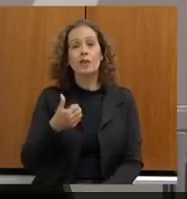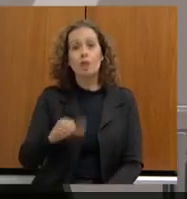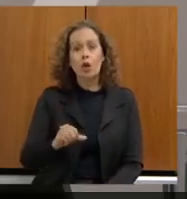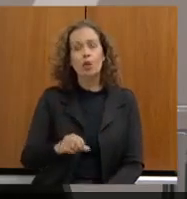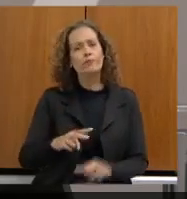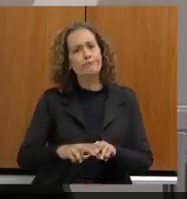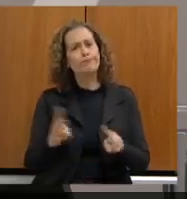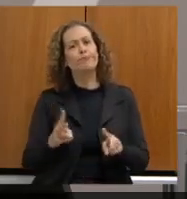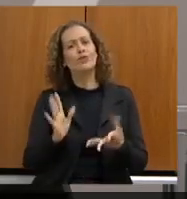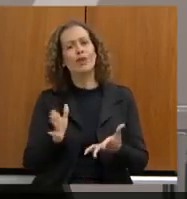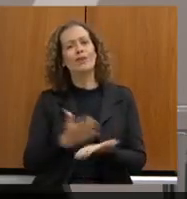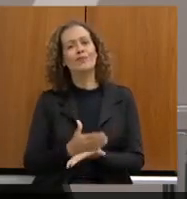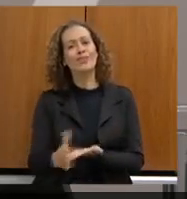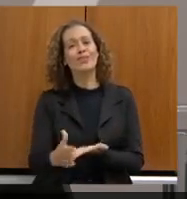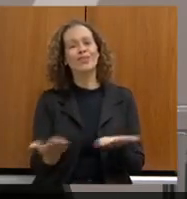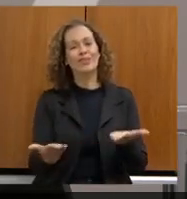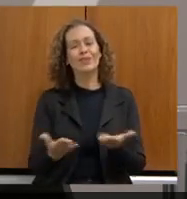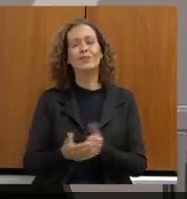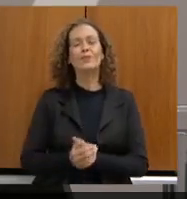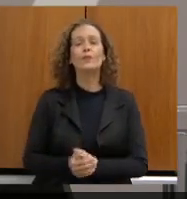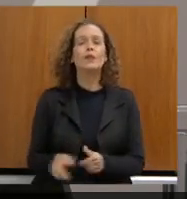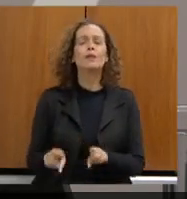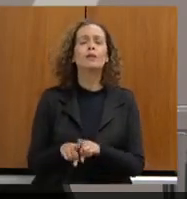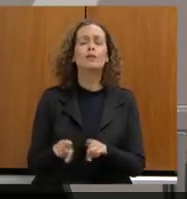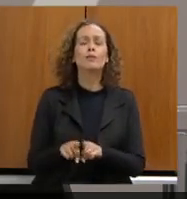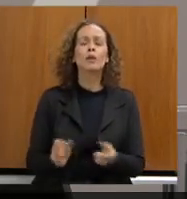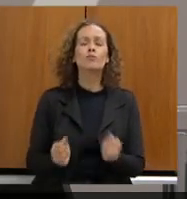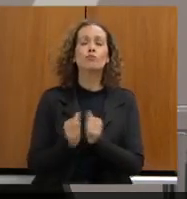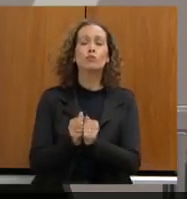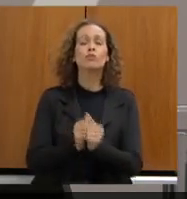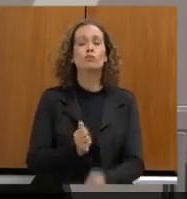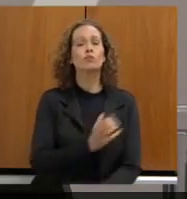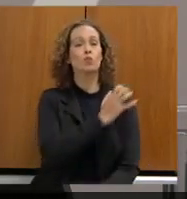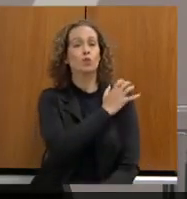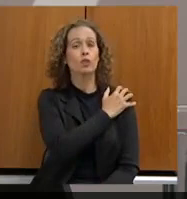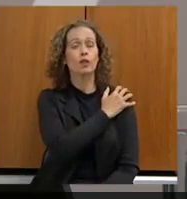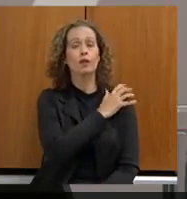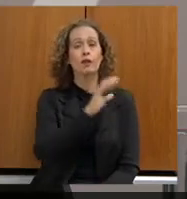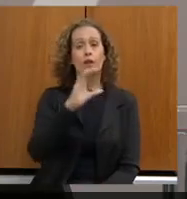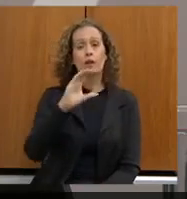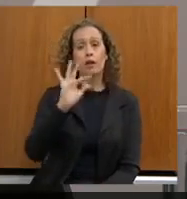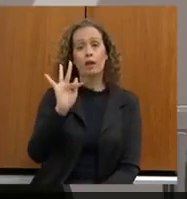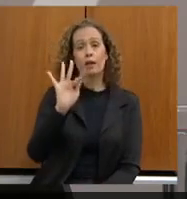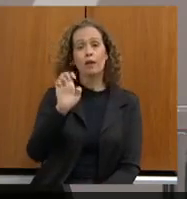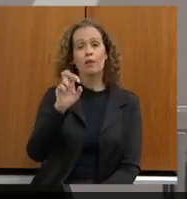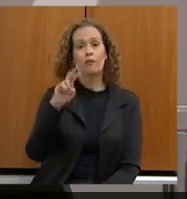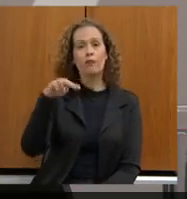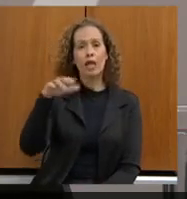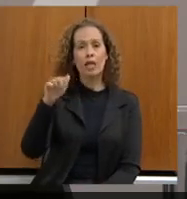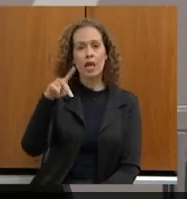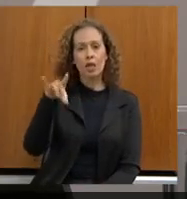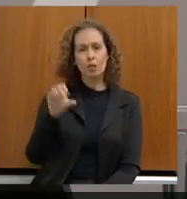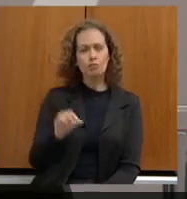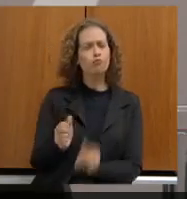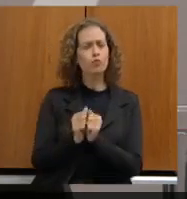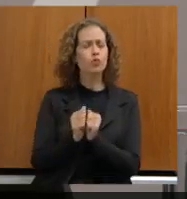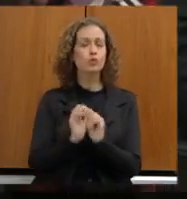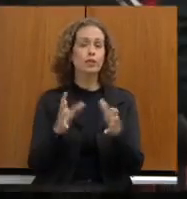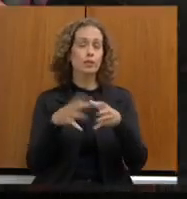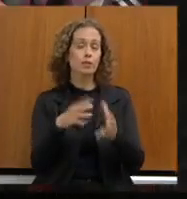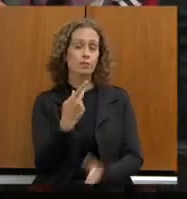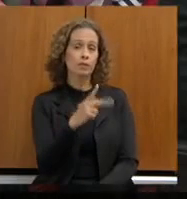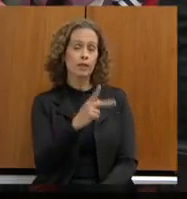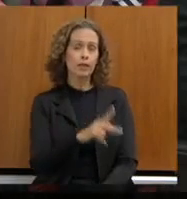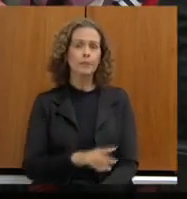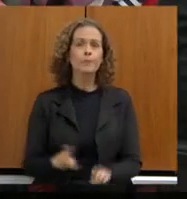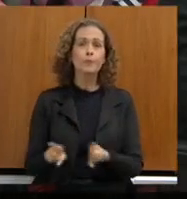parada e também junto com elas biondini tivemos lá com Coronel Fernando e os companheiros lá com